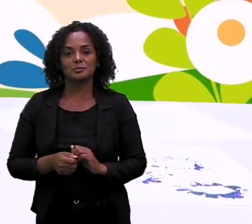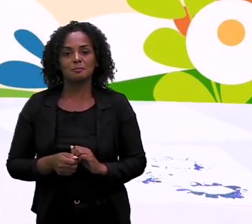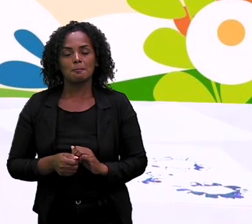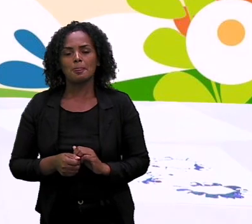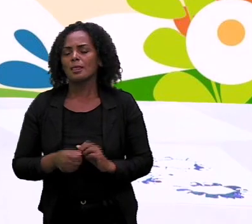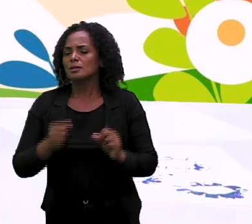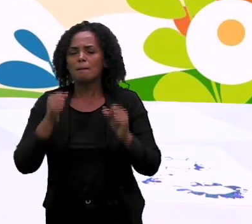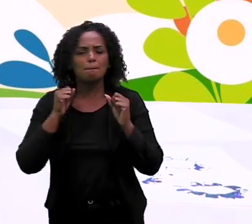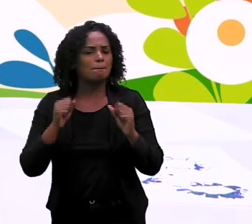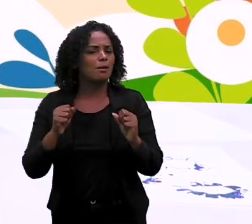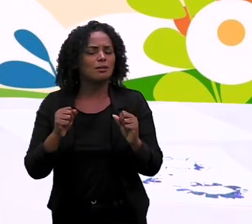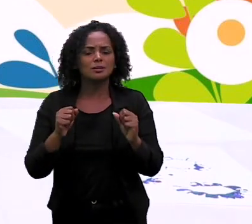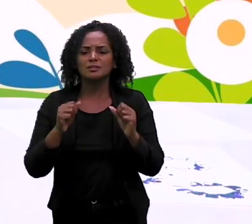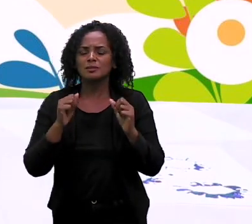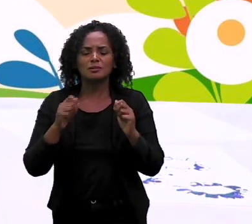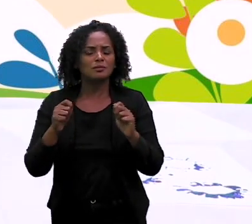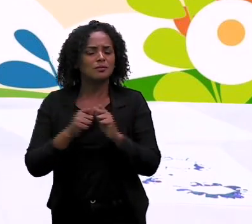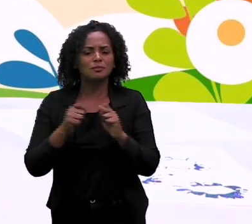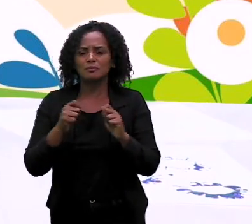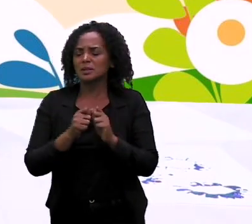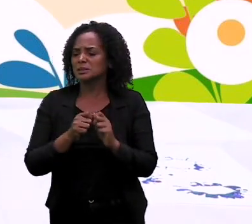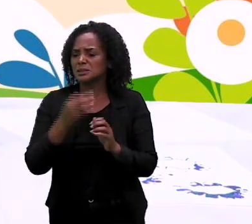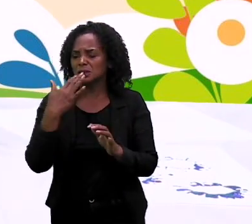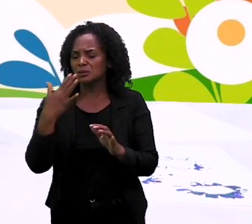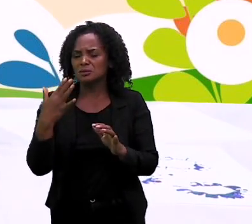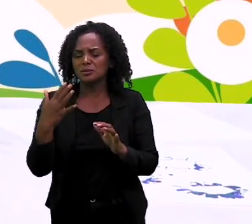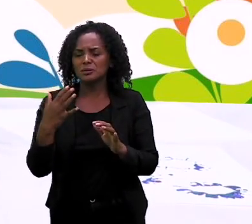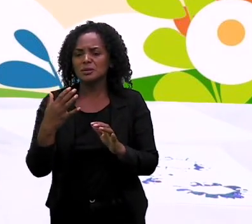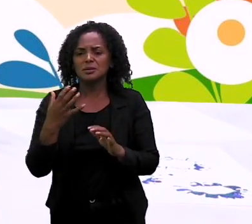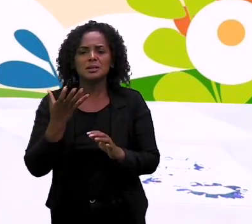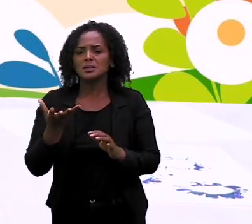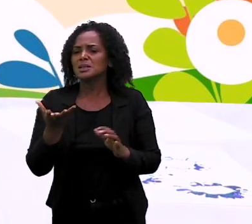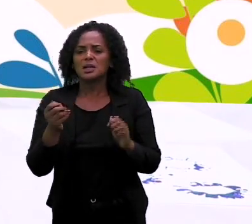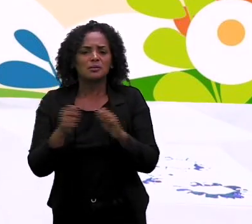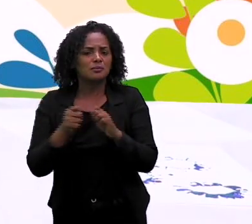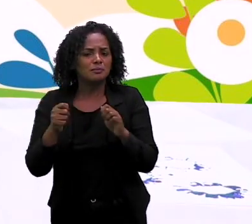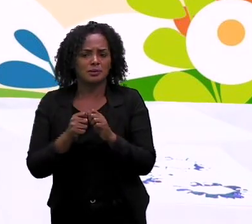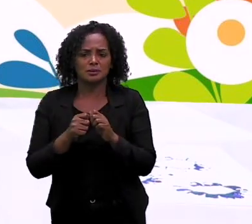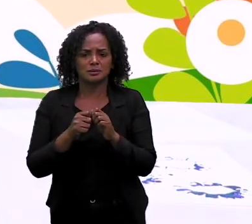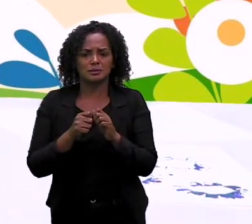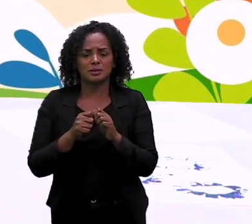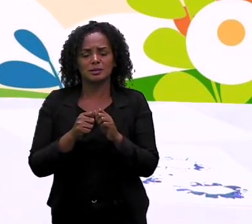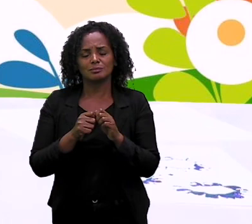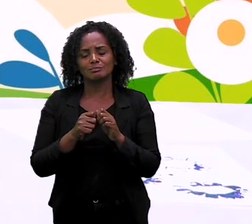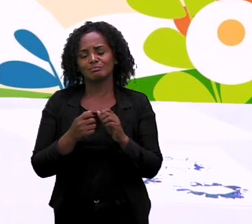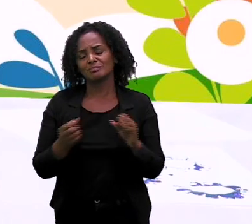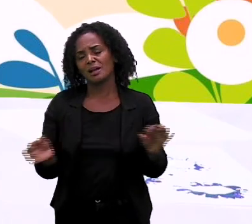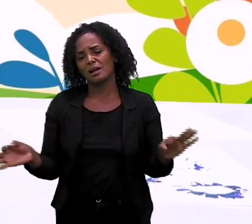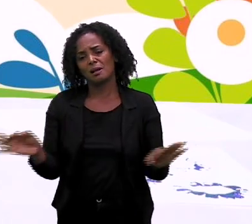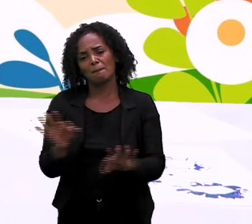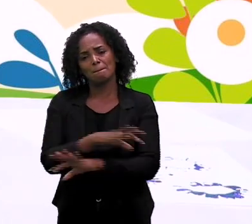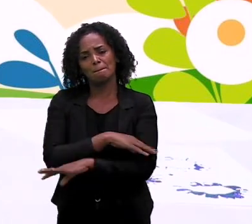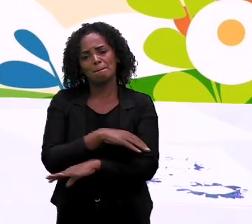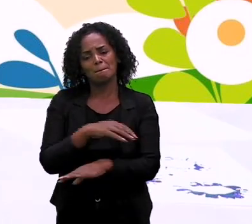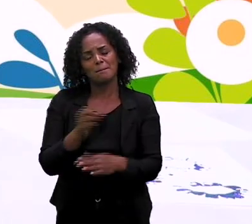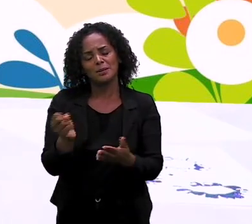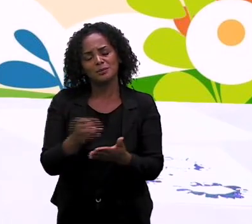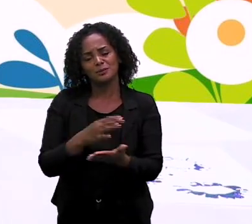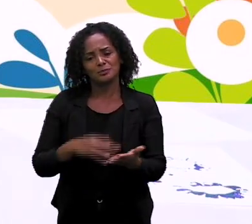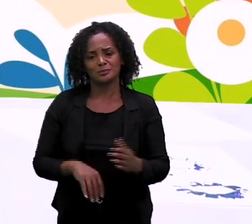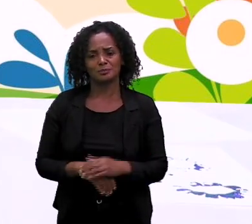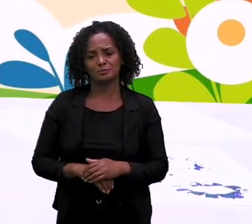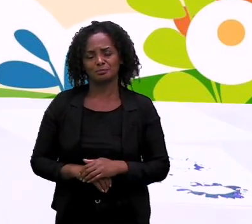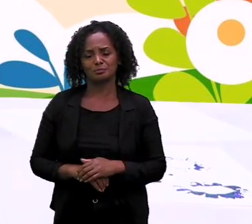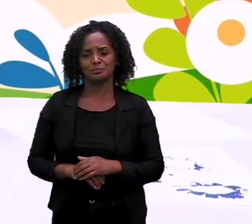Você pode fazer nas cores e do jeito que você quiser. Ah, acabou a nossa atividade de